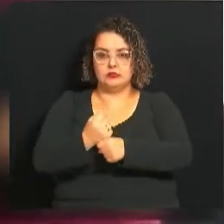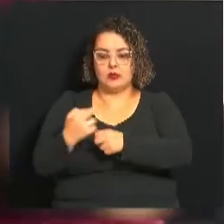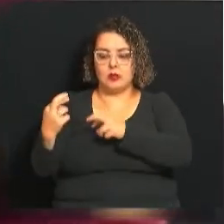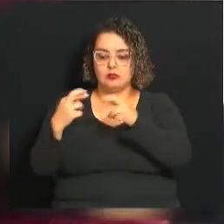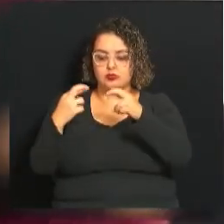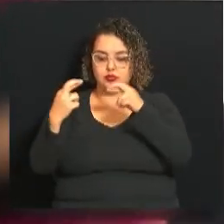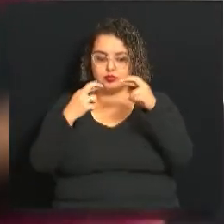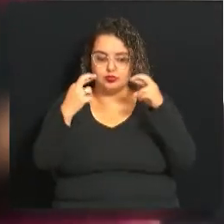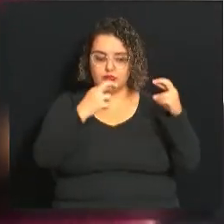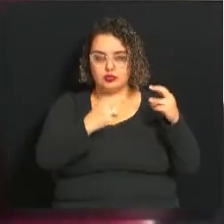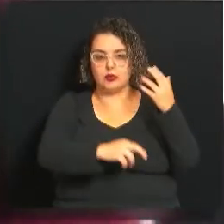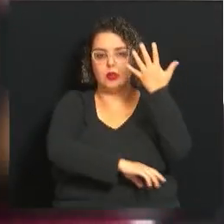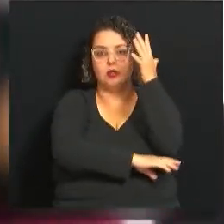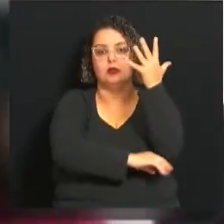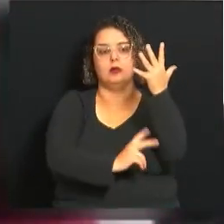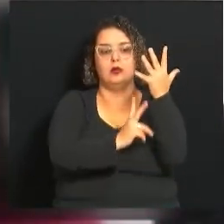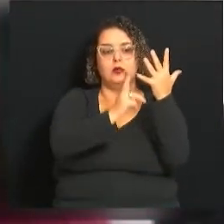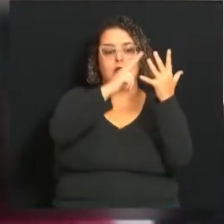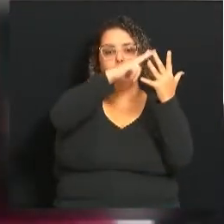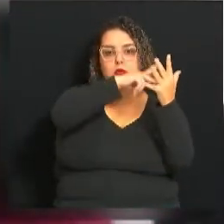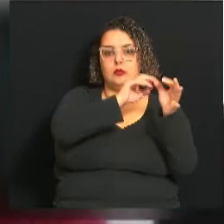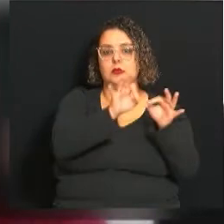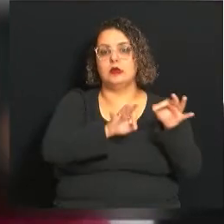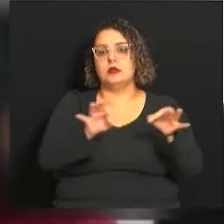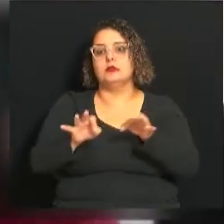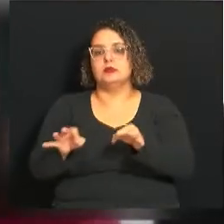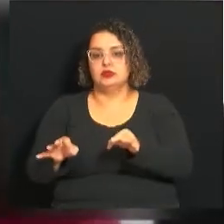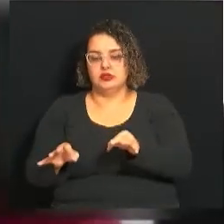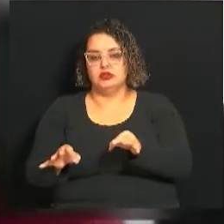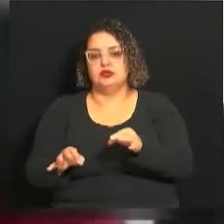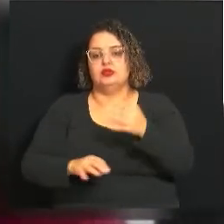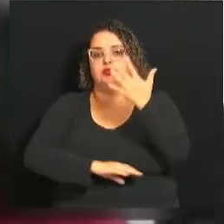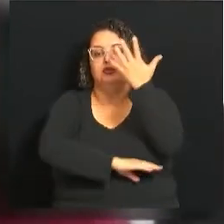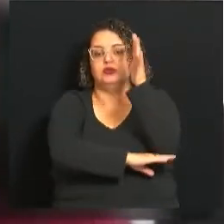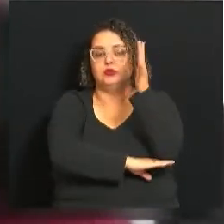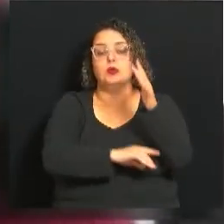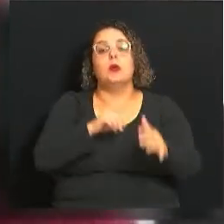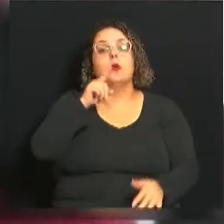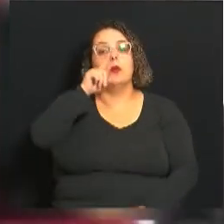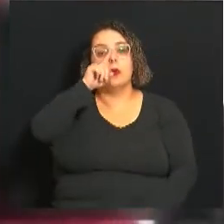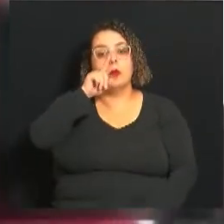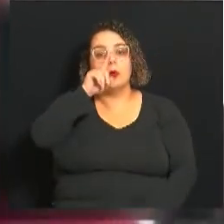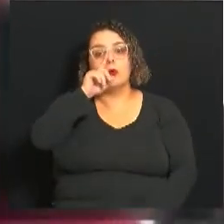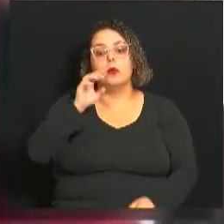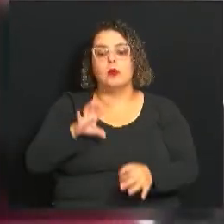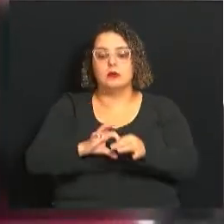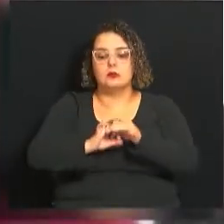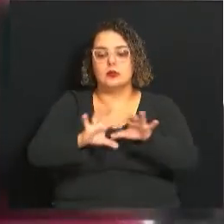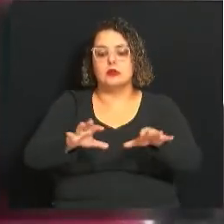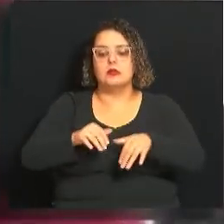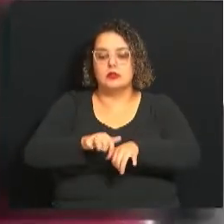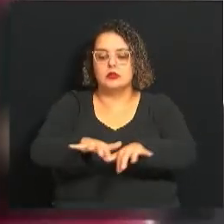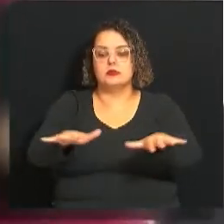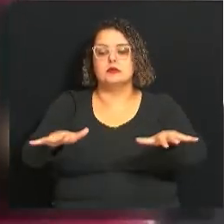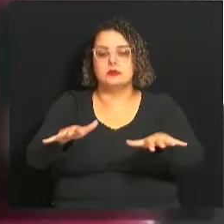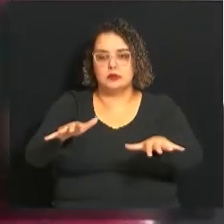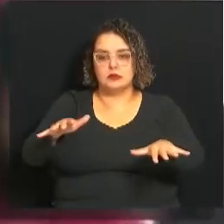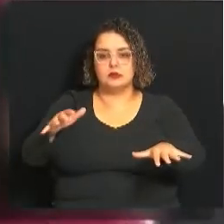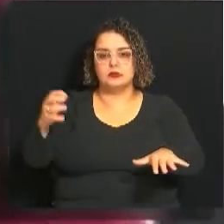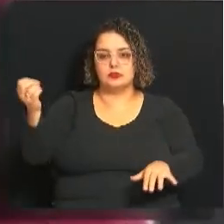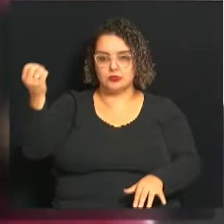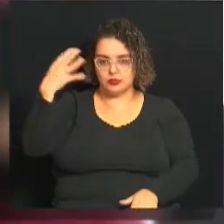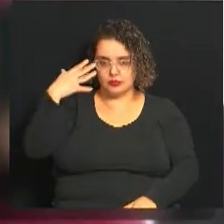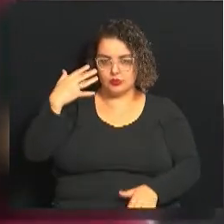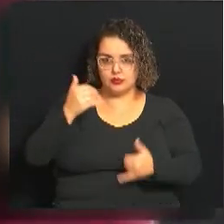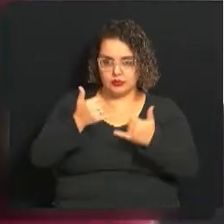poda planejada destas árvores que põem em risco o fornecimento de energia por estar tocando